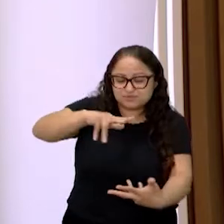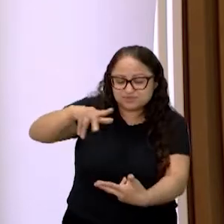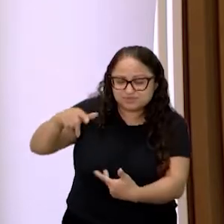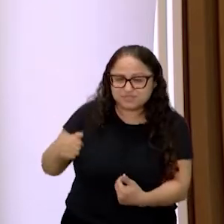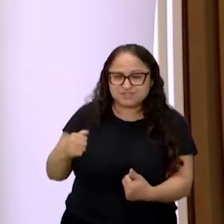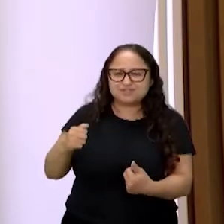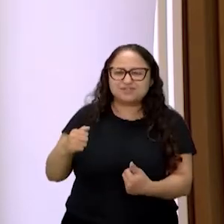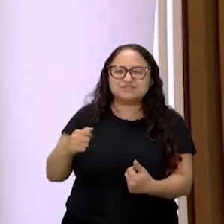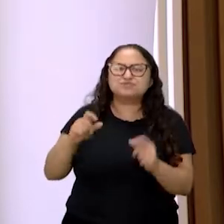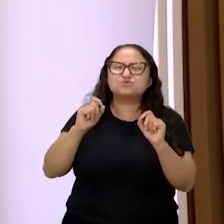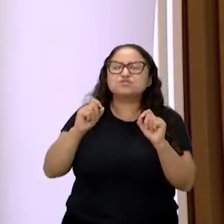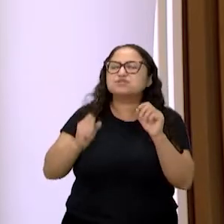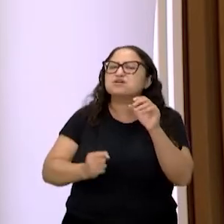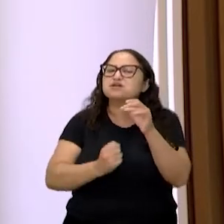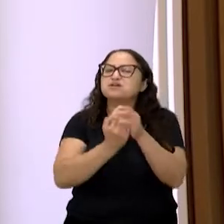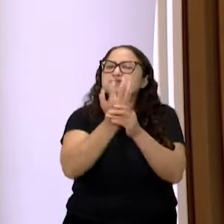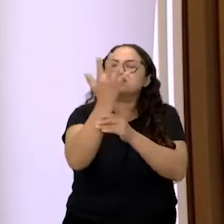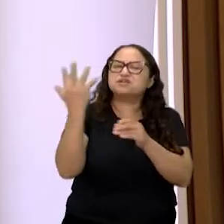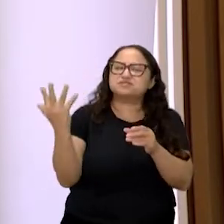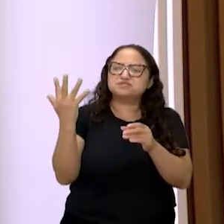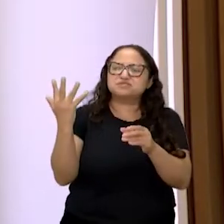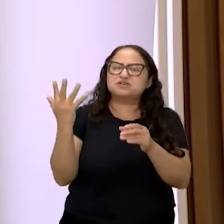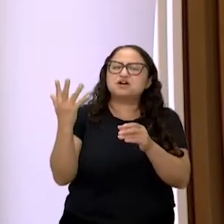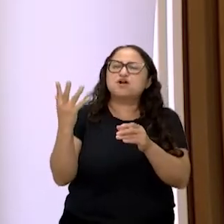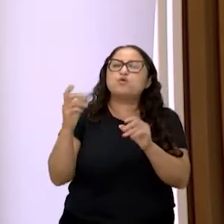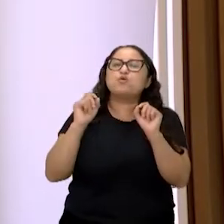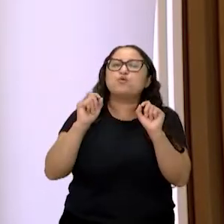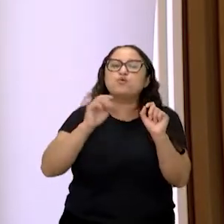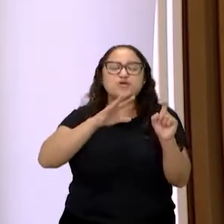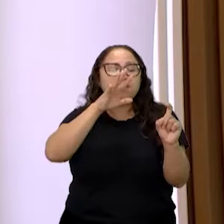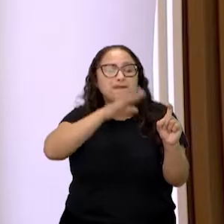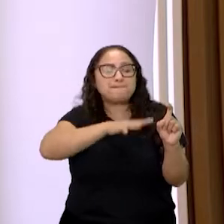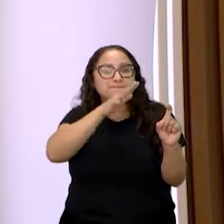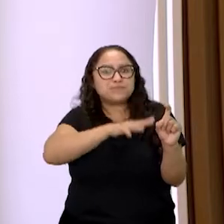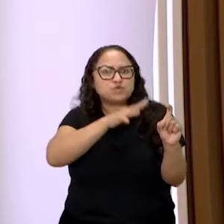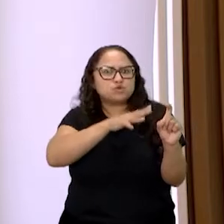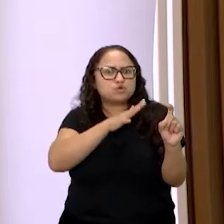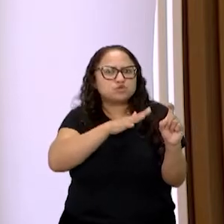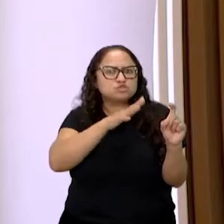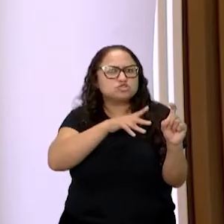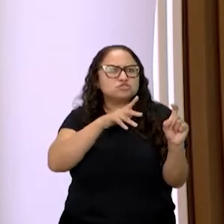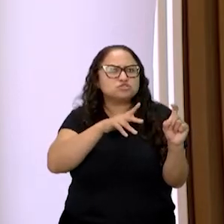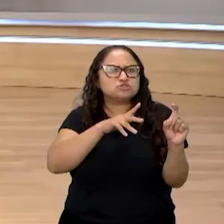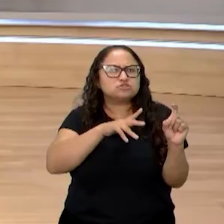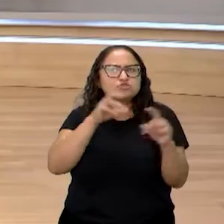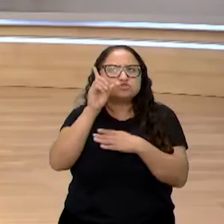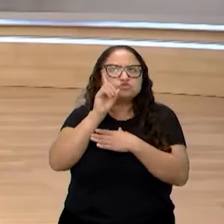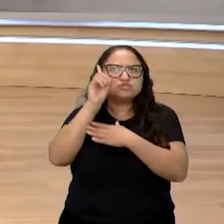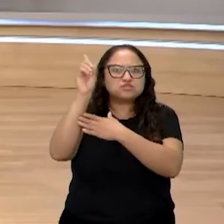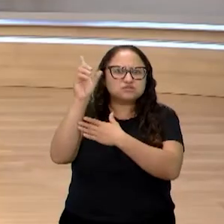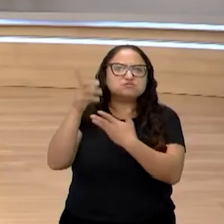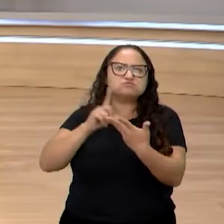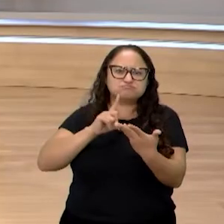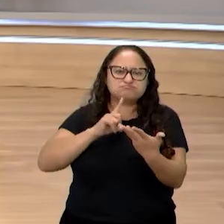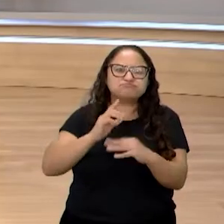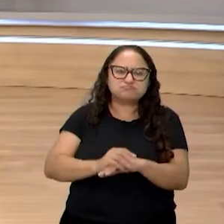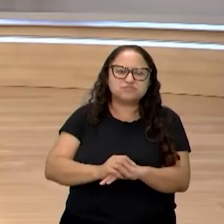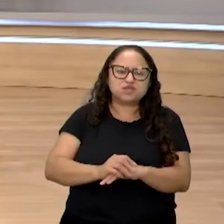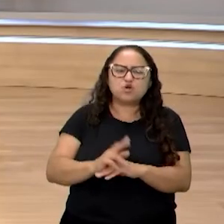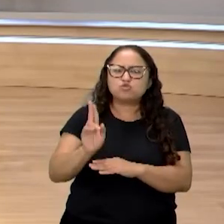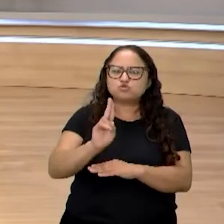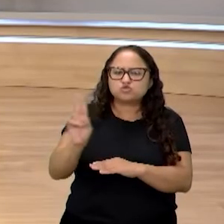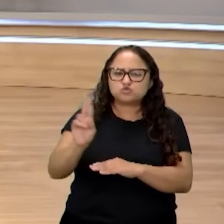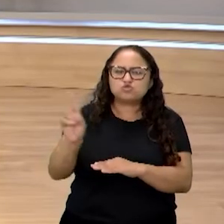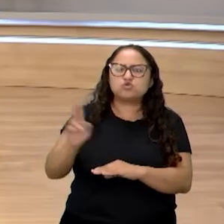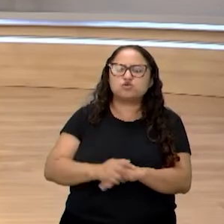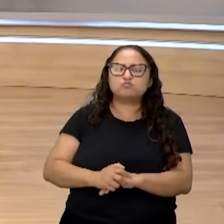Da questão aí da origem dos nomes, a mitologia envolvida né? a respeito dos nomes. Os nomes dos planetas,